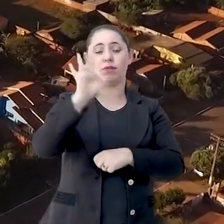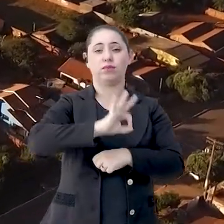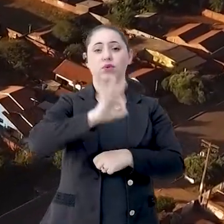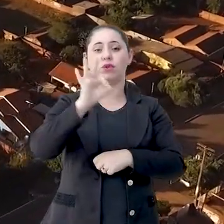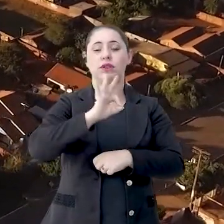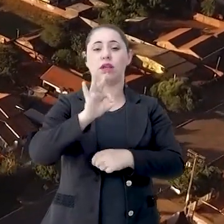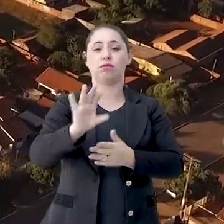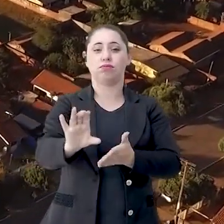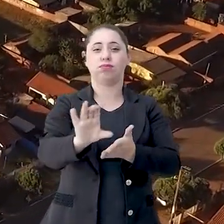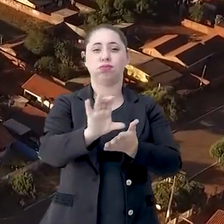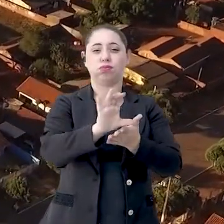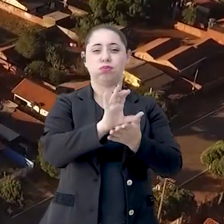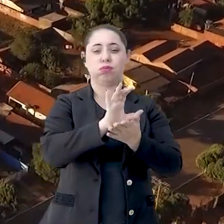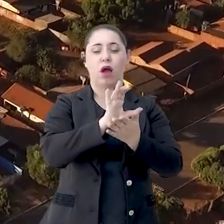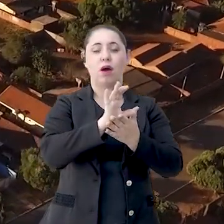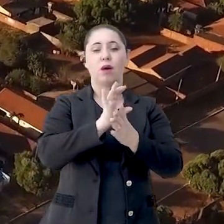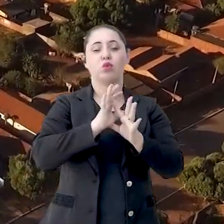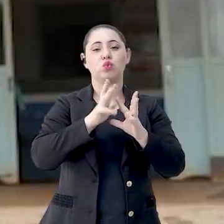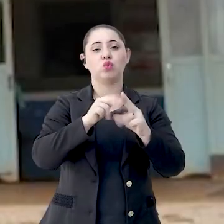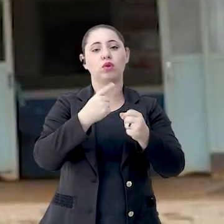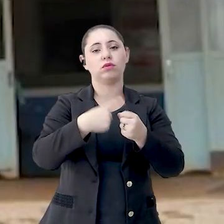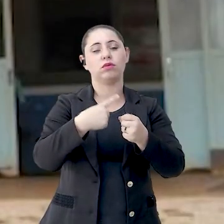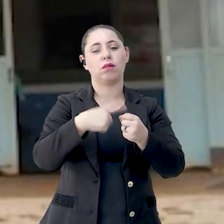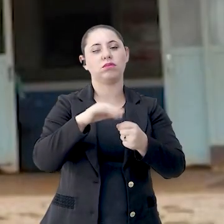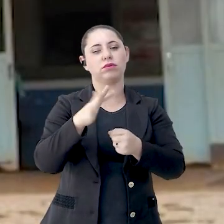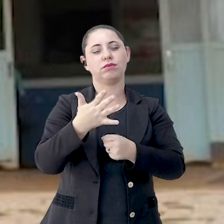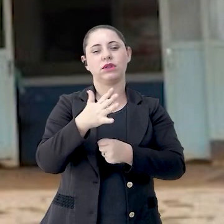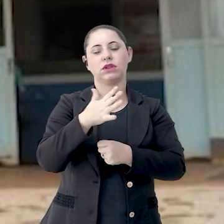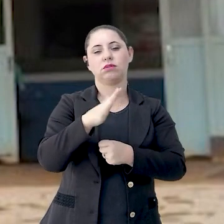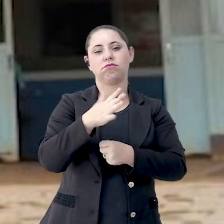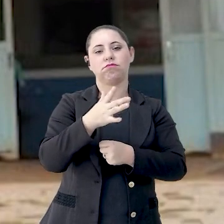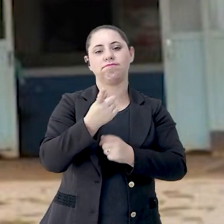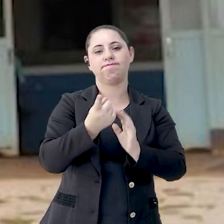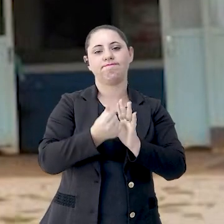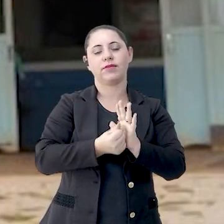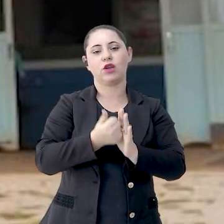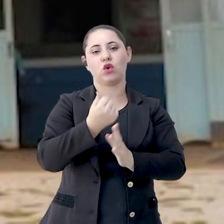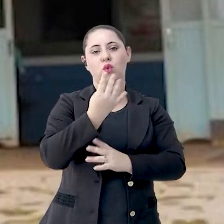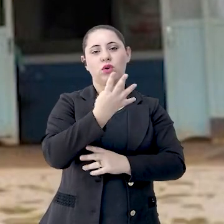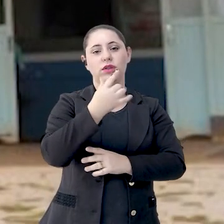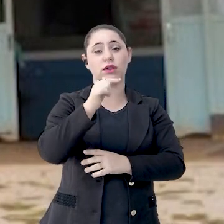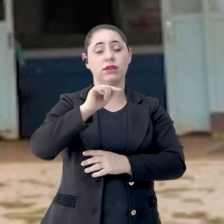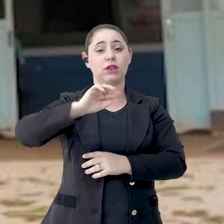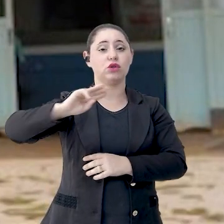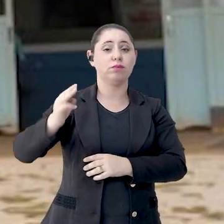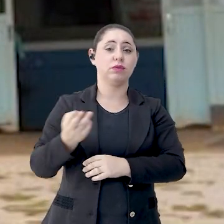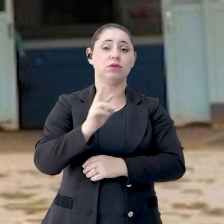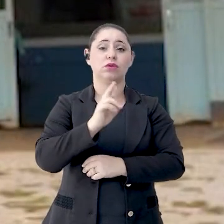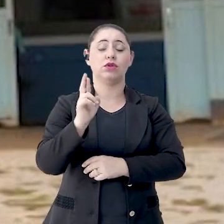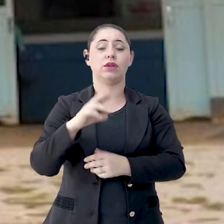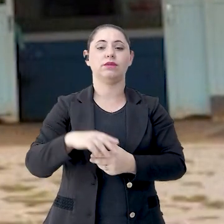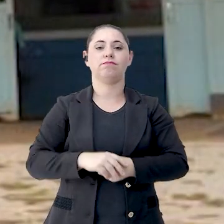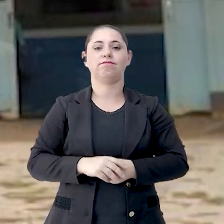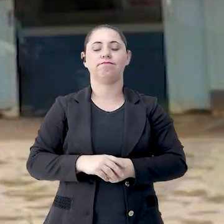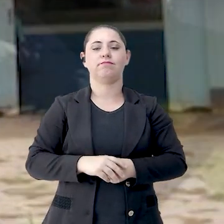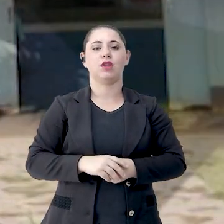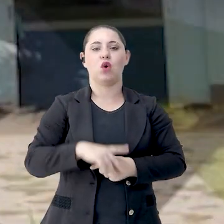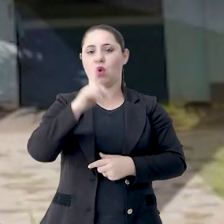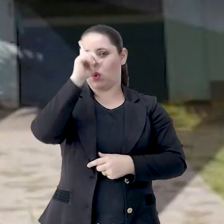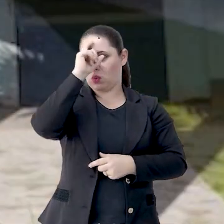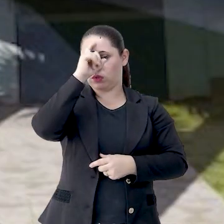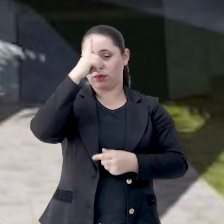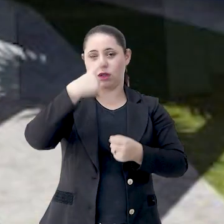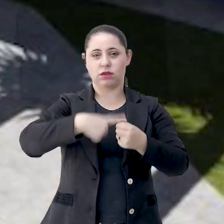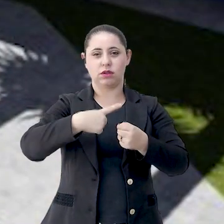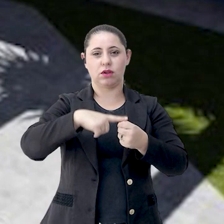de 47 milhões de reais. O Hospital Municipal Francisco Salles está sendo todo reformado